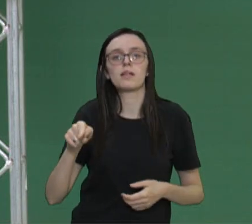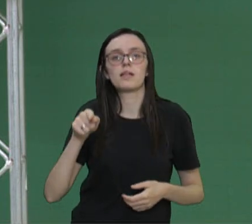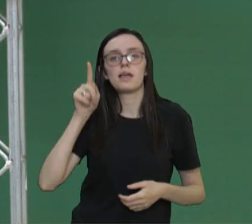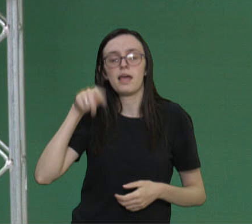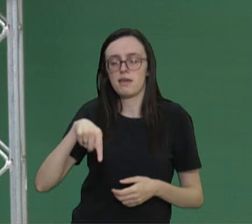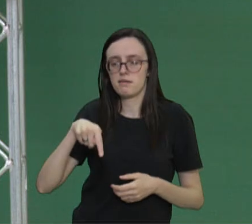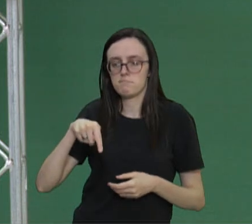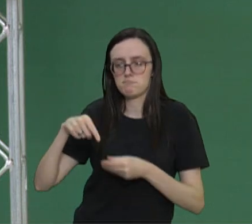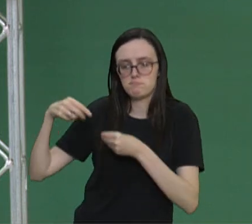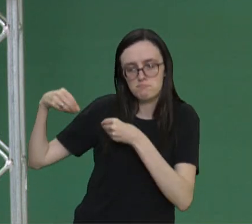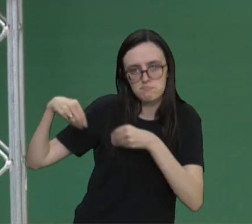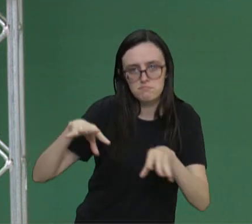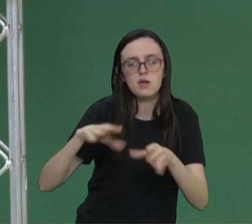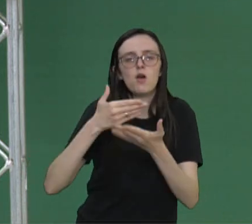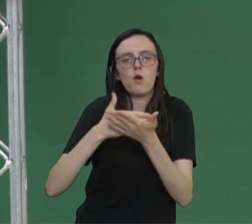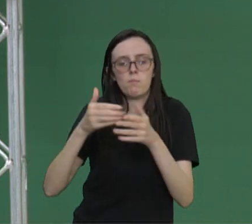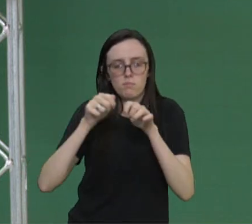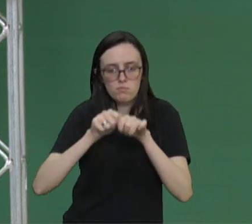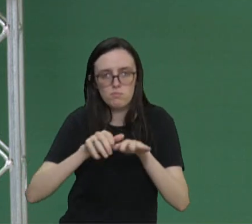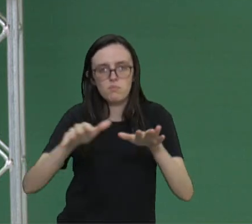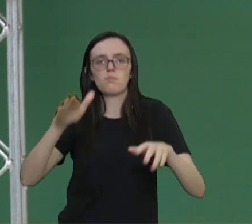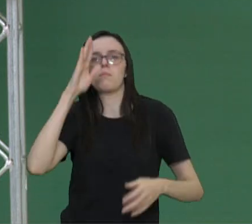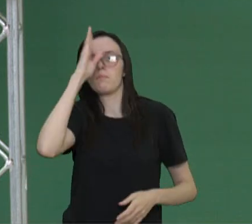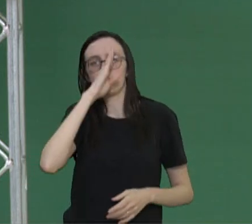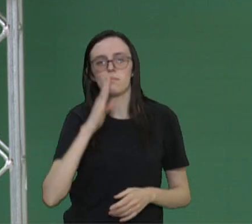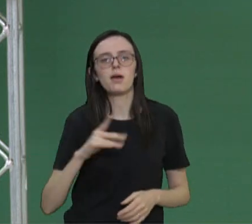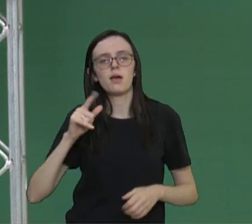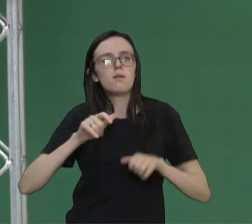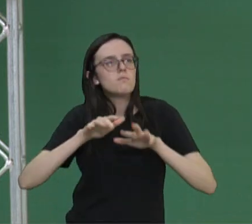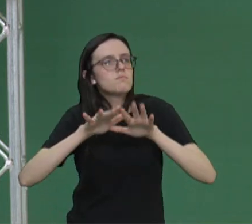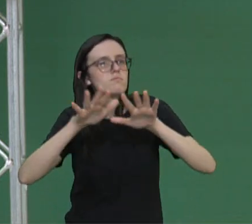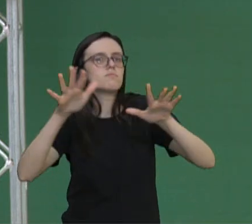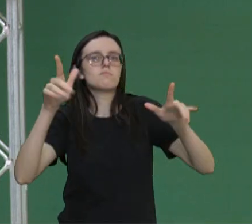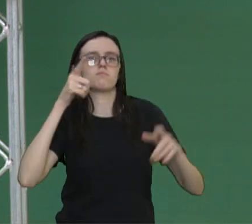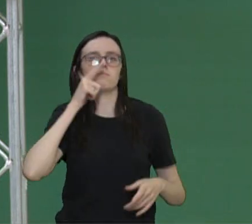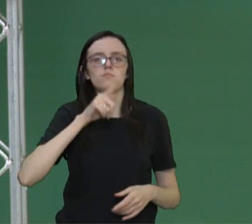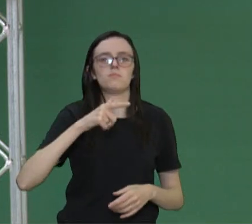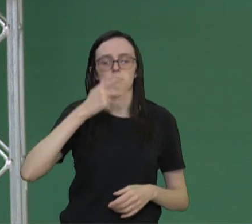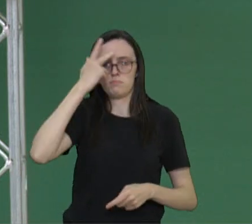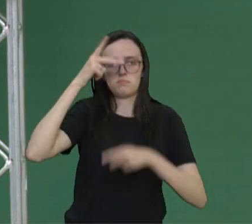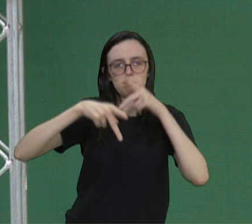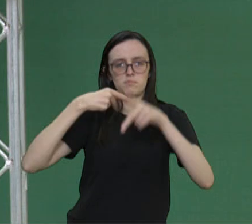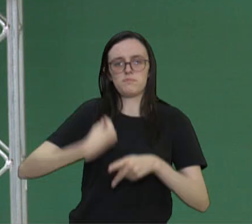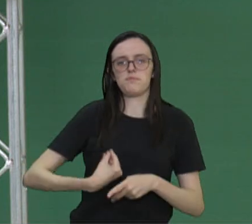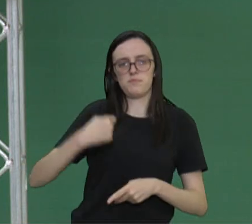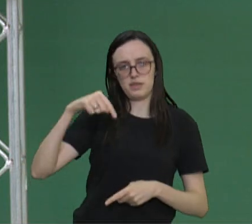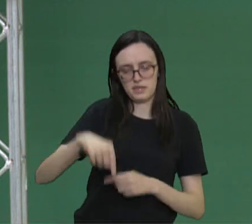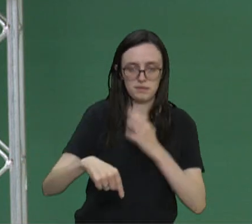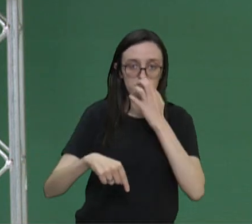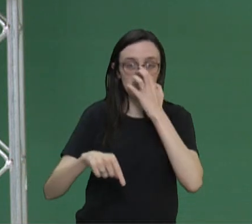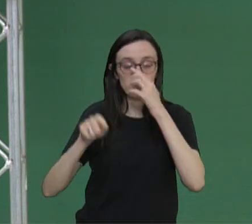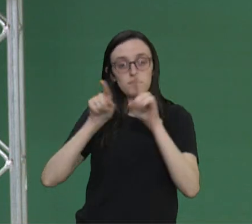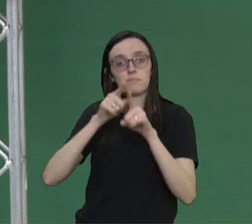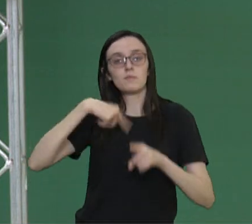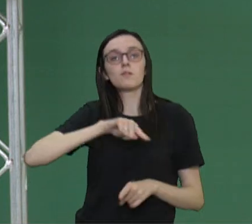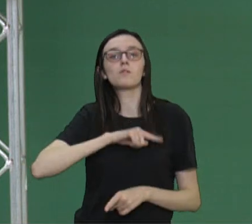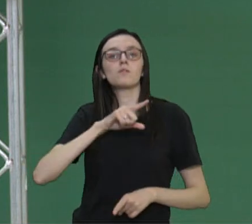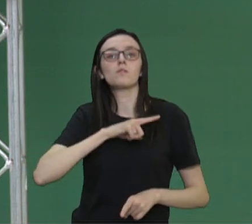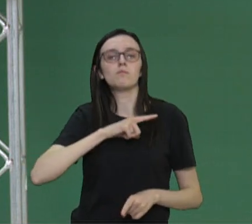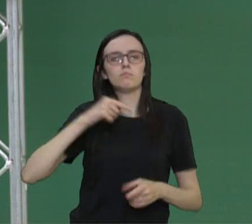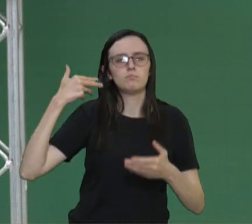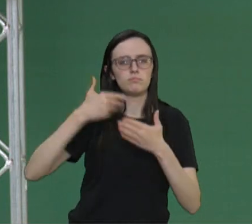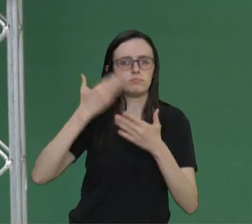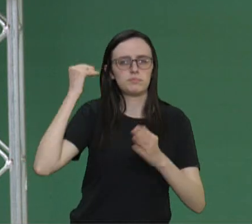foi trazida e foi implementada no Brasil, então, para abastecimento desses povoamentos, né? E aí nós tivemos aqui até